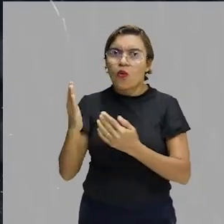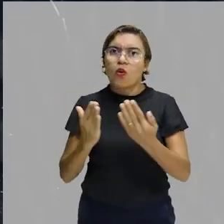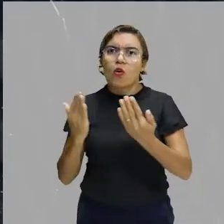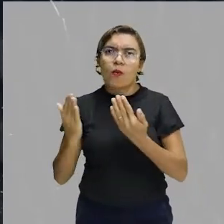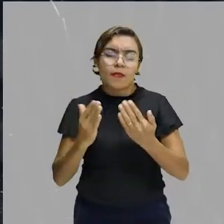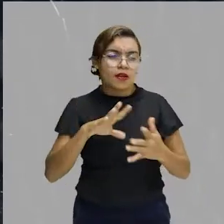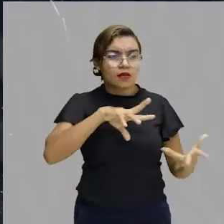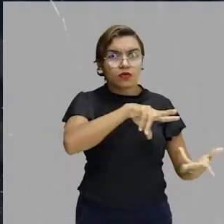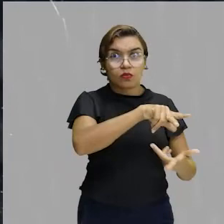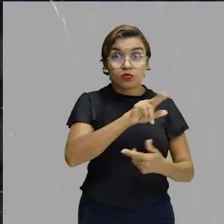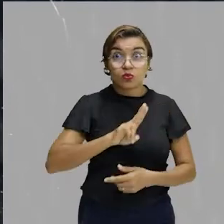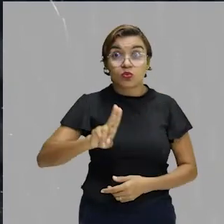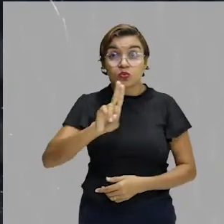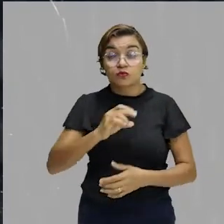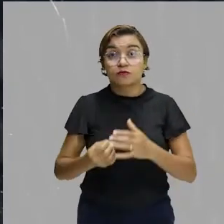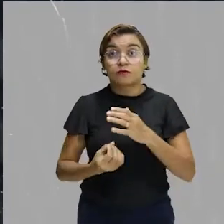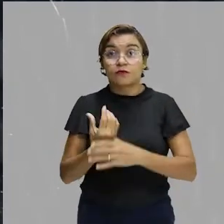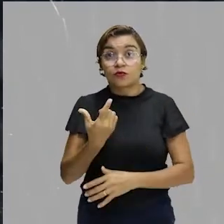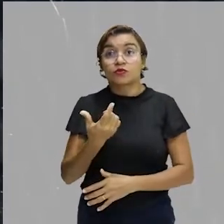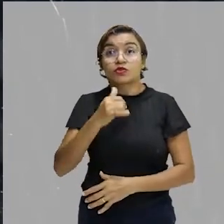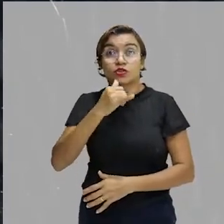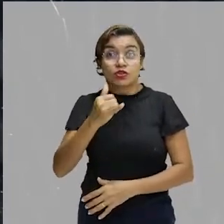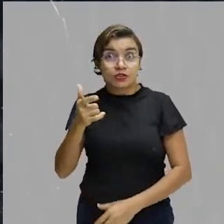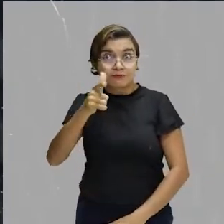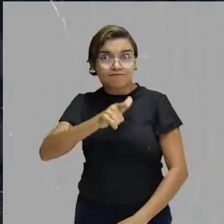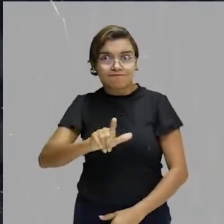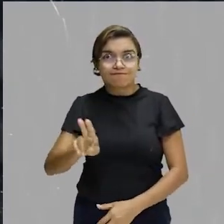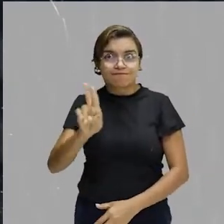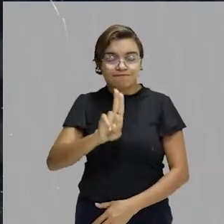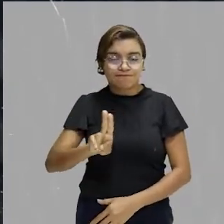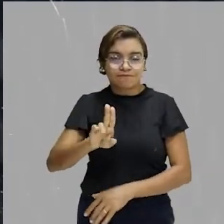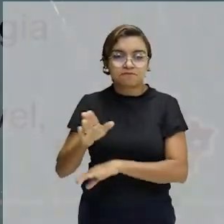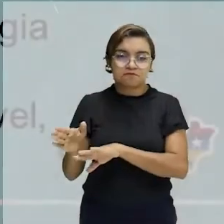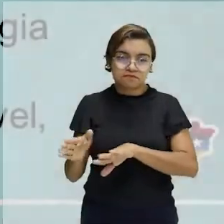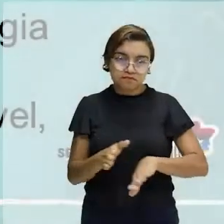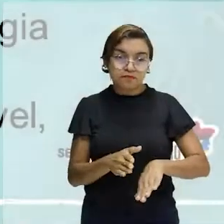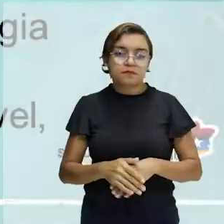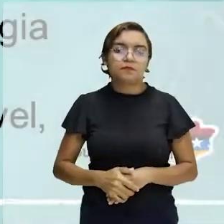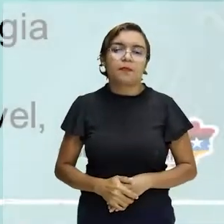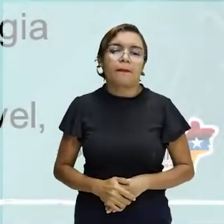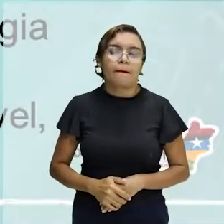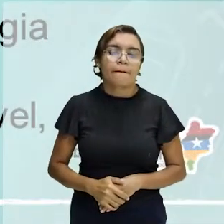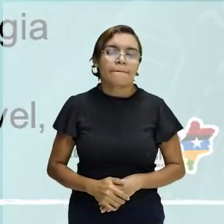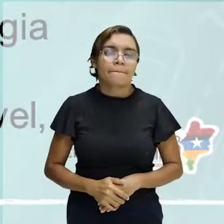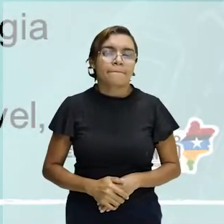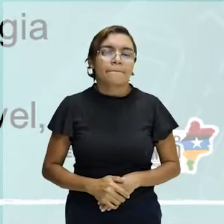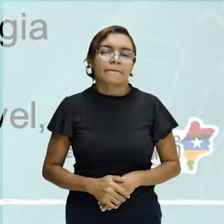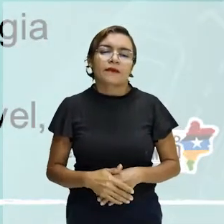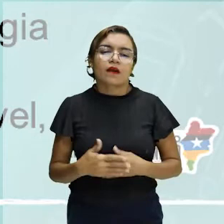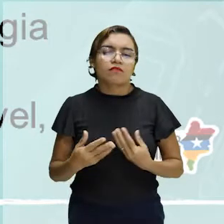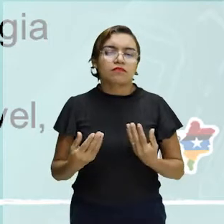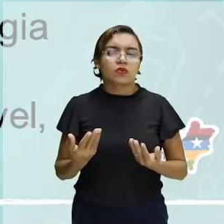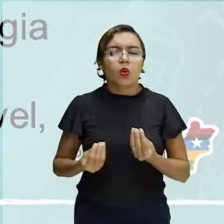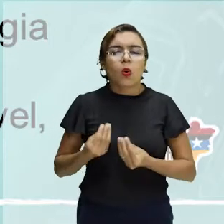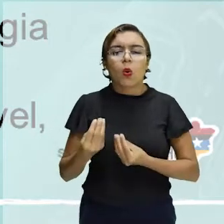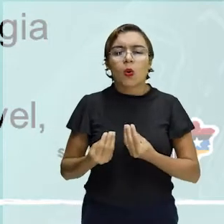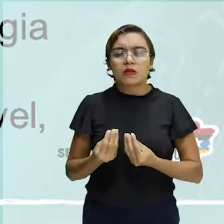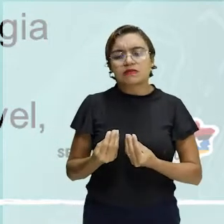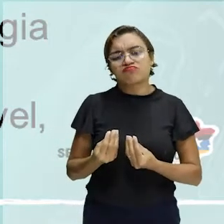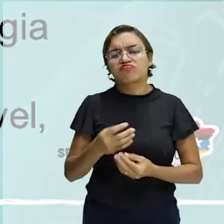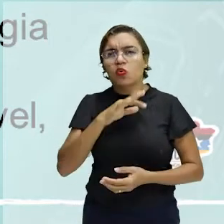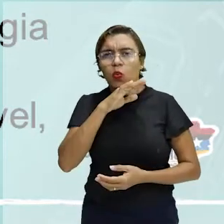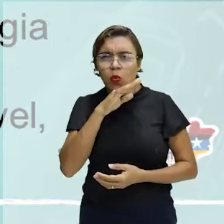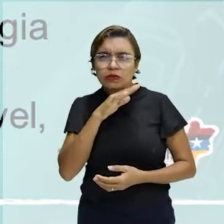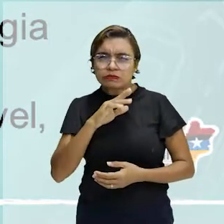na utilização de fontes renováveis de energia. Então, vamos lá, ó. Qual é a desvantagem? Letra A.